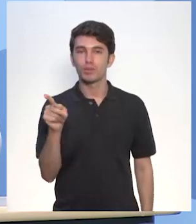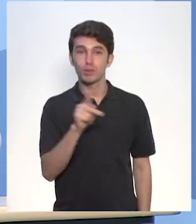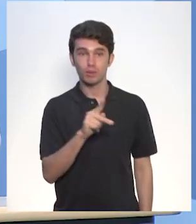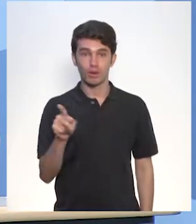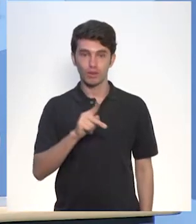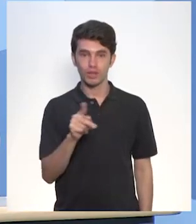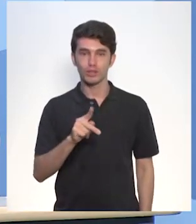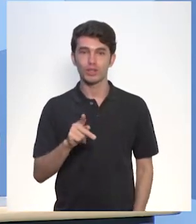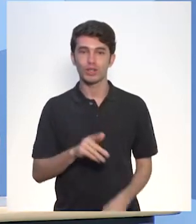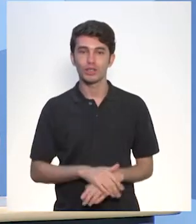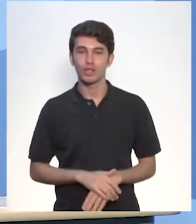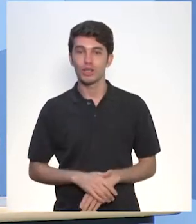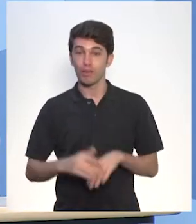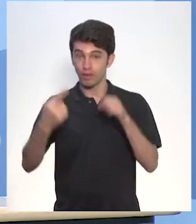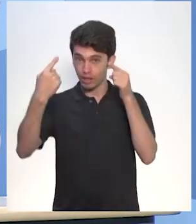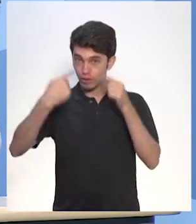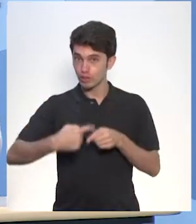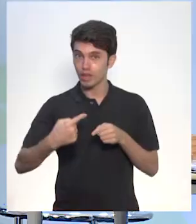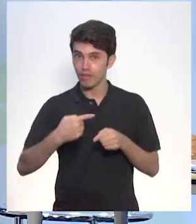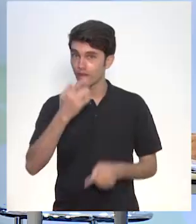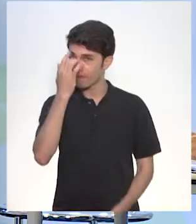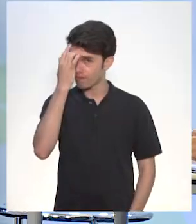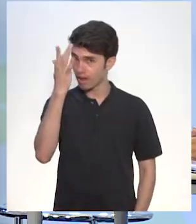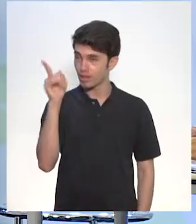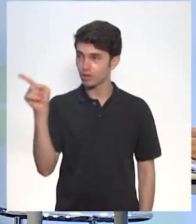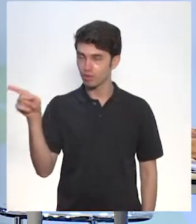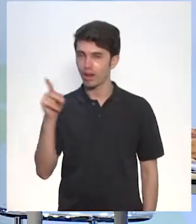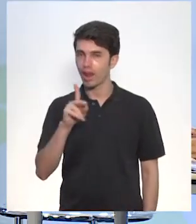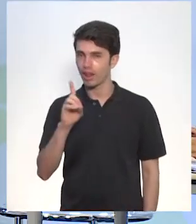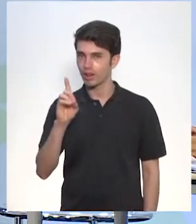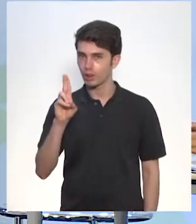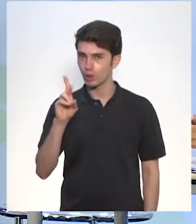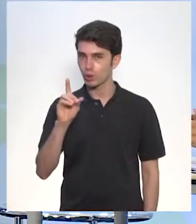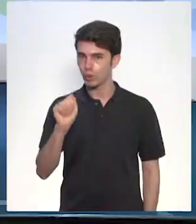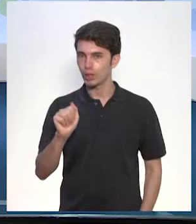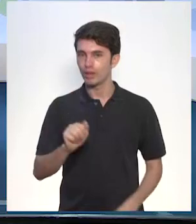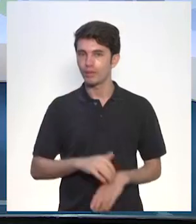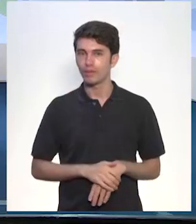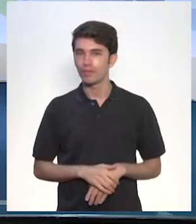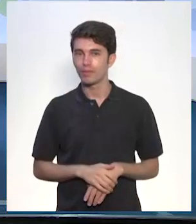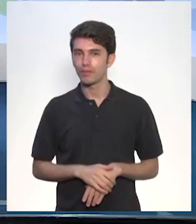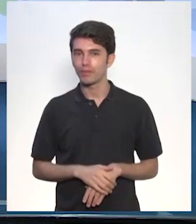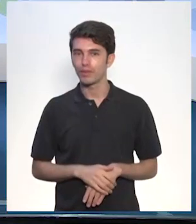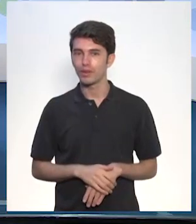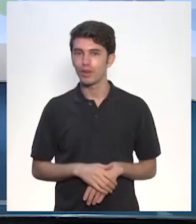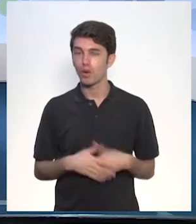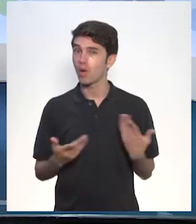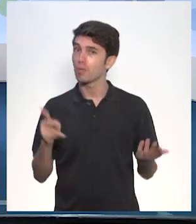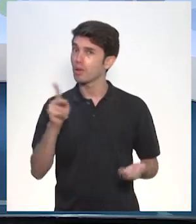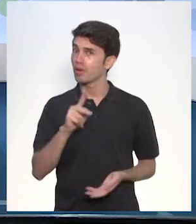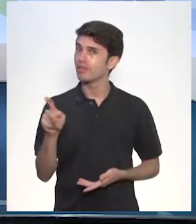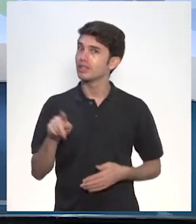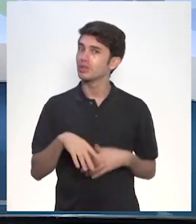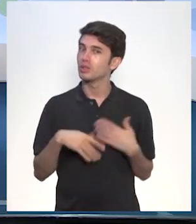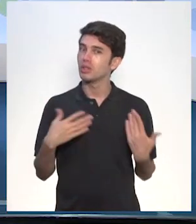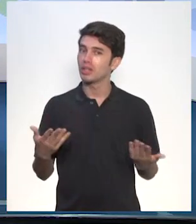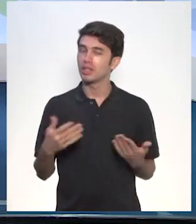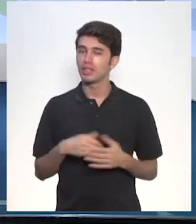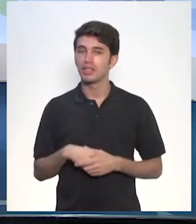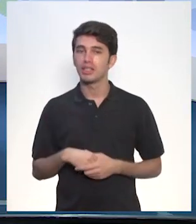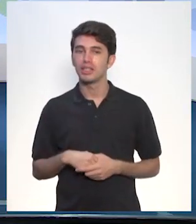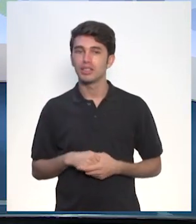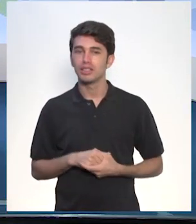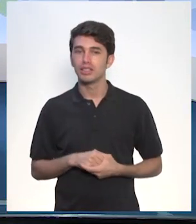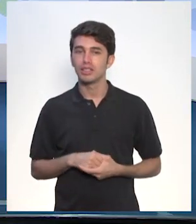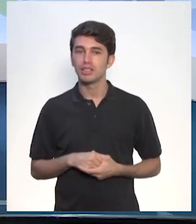professores colocarem um desafio fácil para a Duda. Ou para a professora. Desde que não